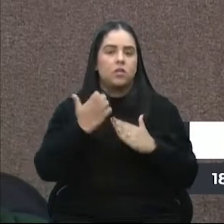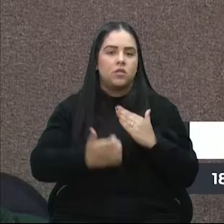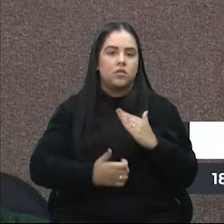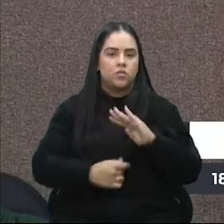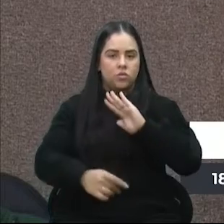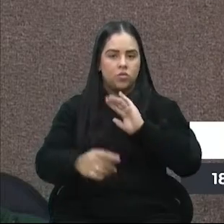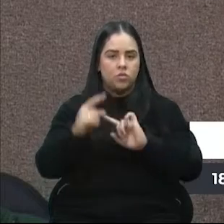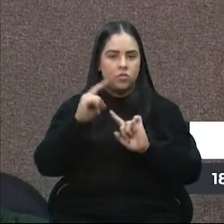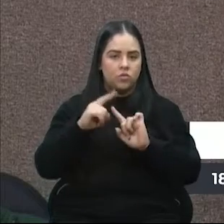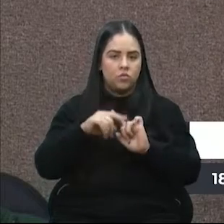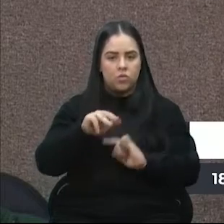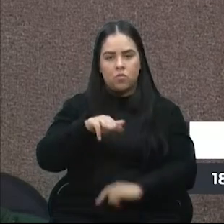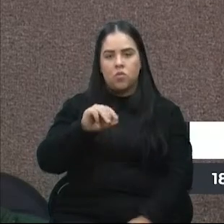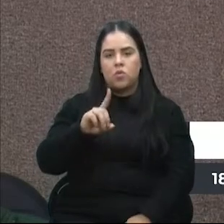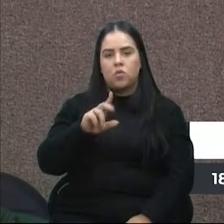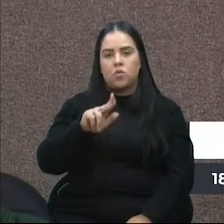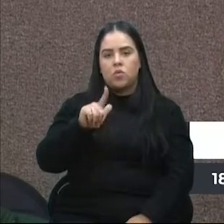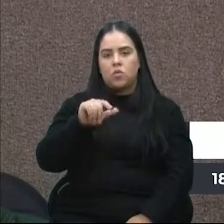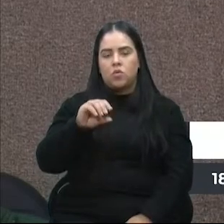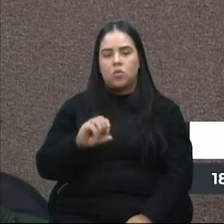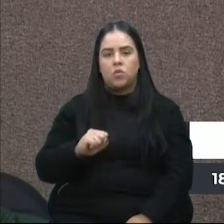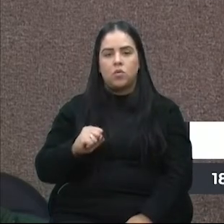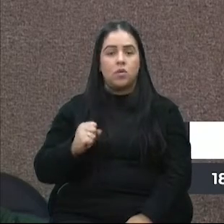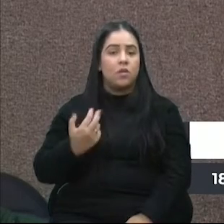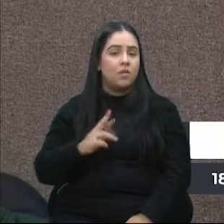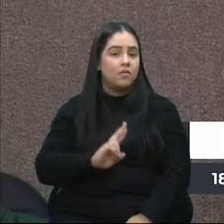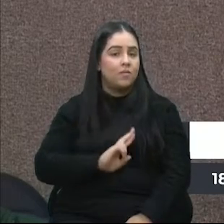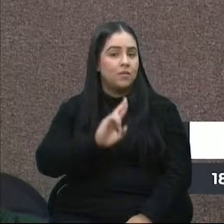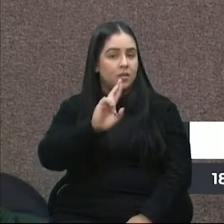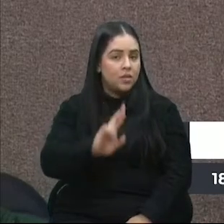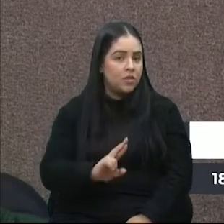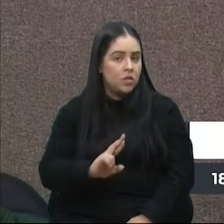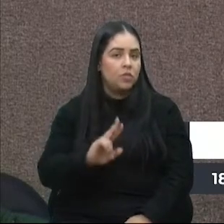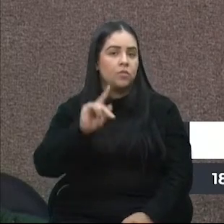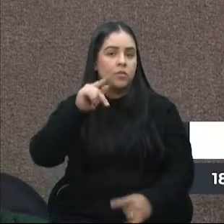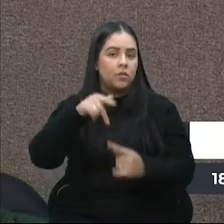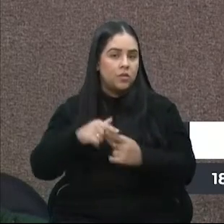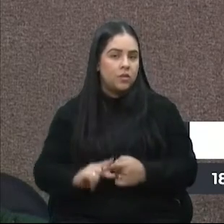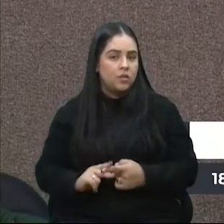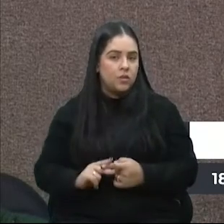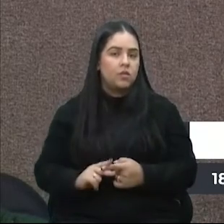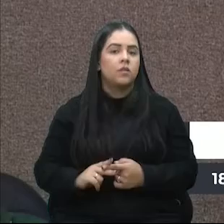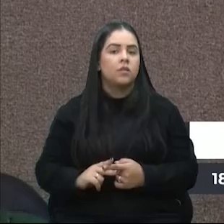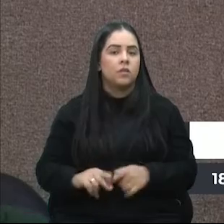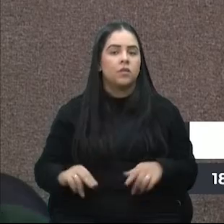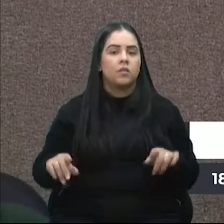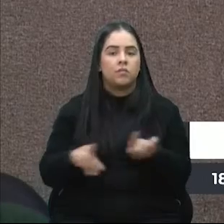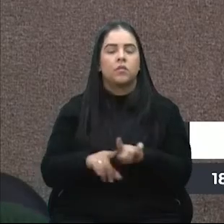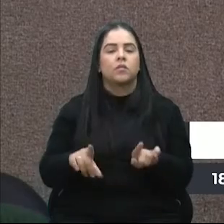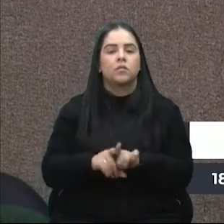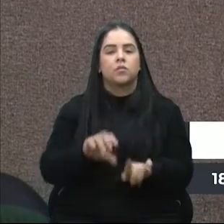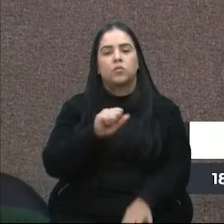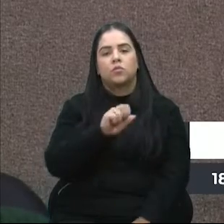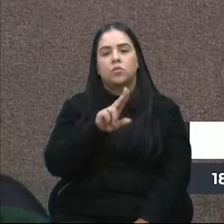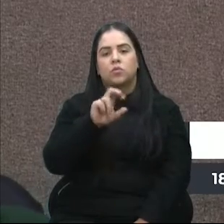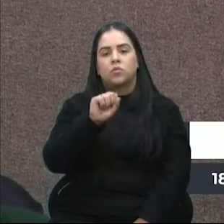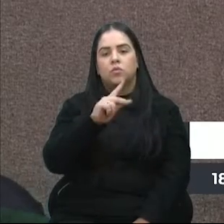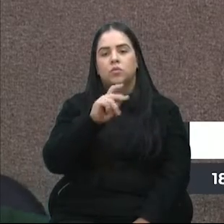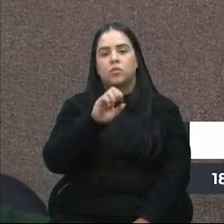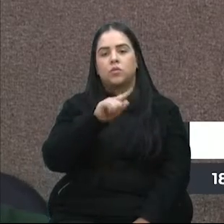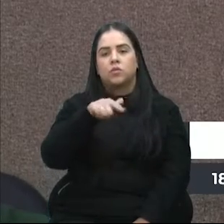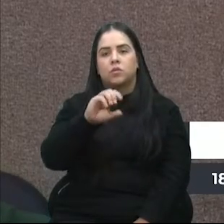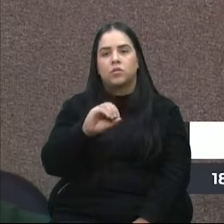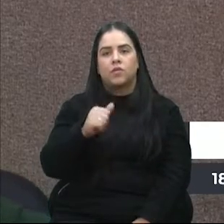e alto-falantes, representantes de mecânicas de suspensão e diversas